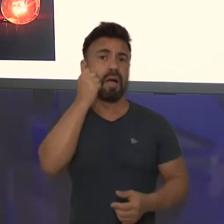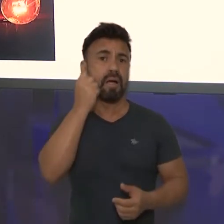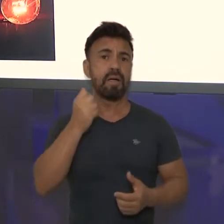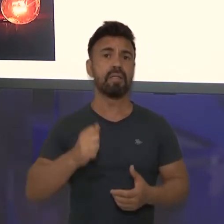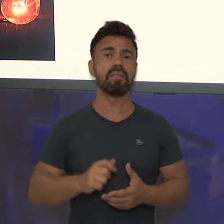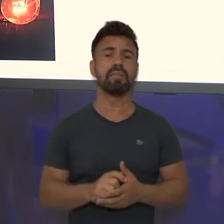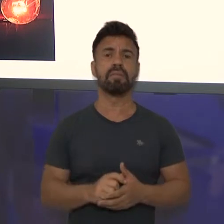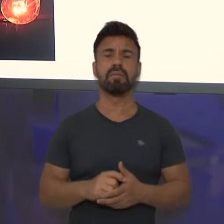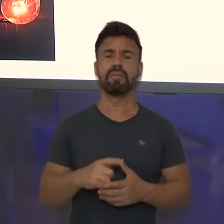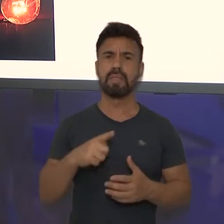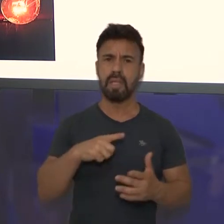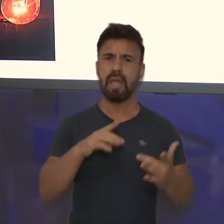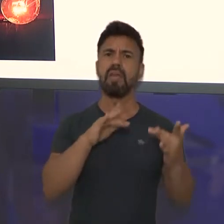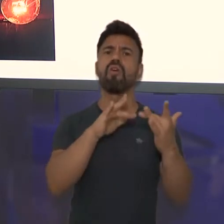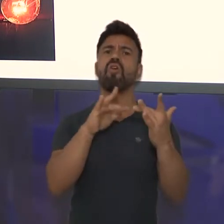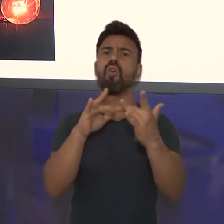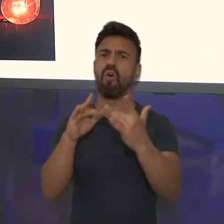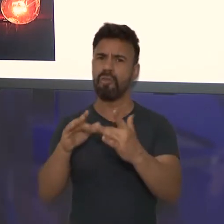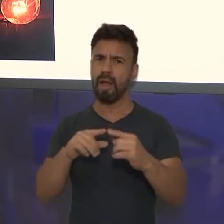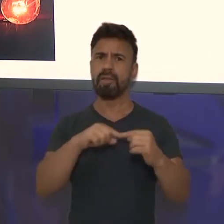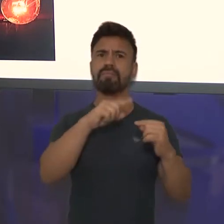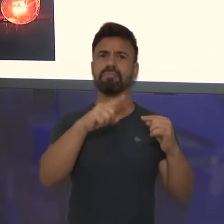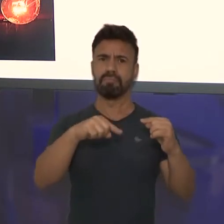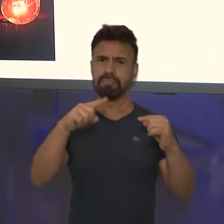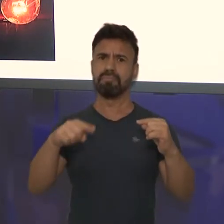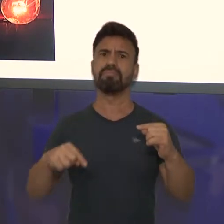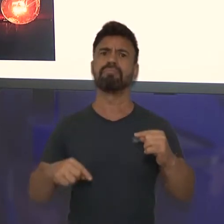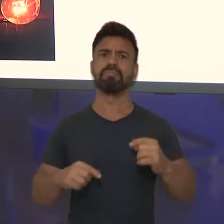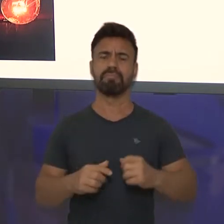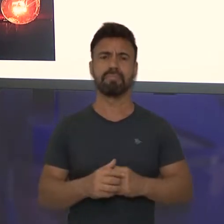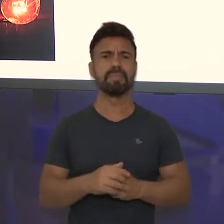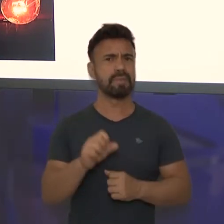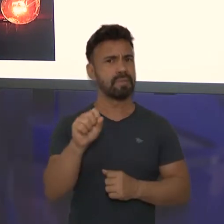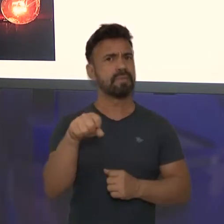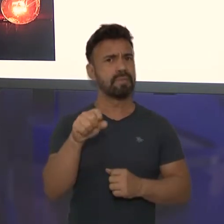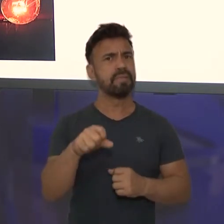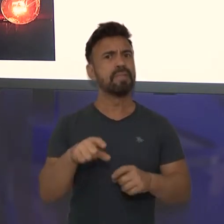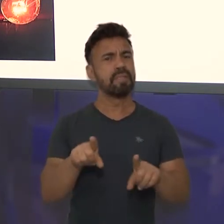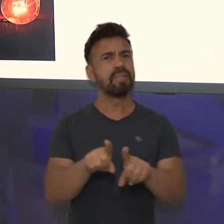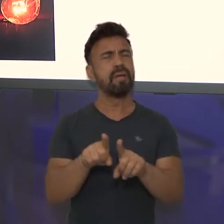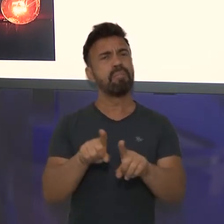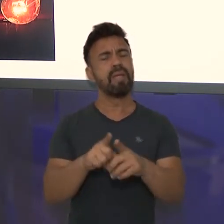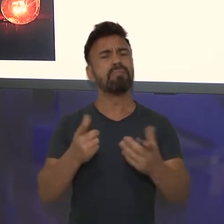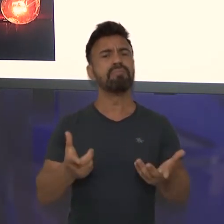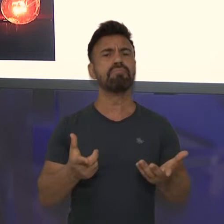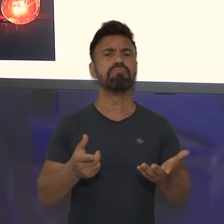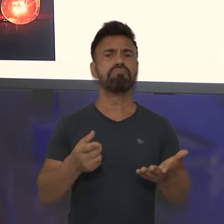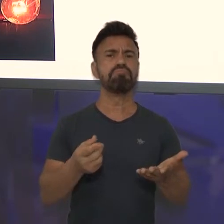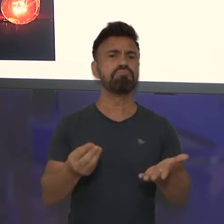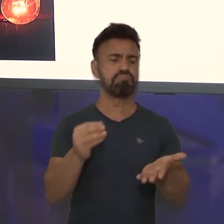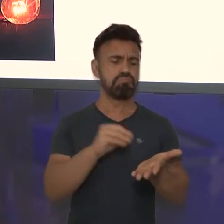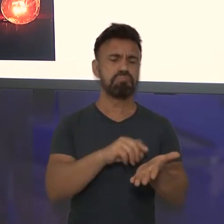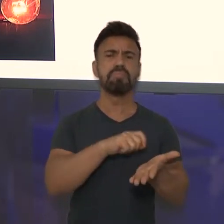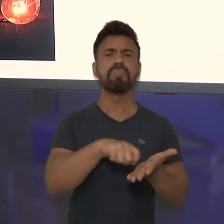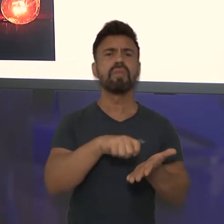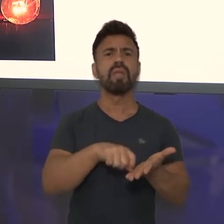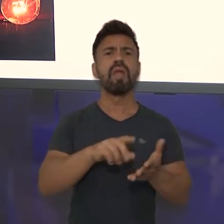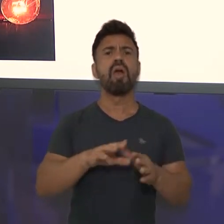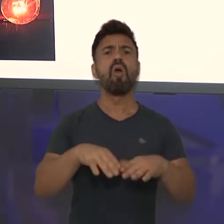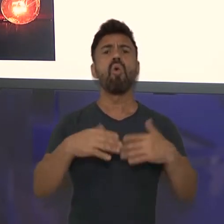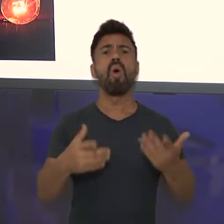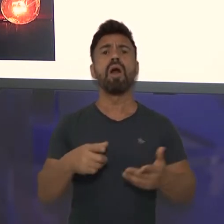exemplo, você está tendo contato com ondas de rádio. Você pode também citar que